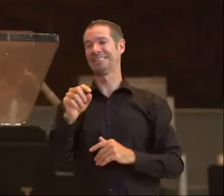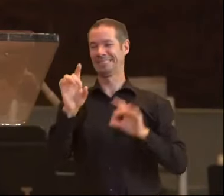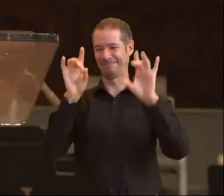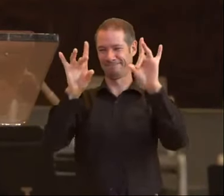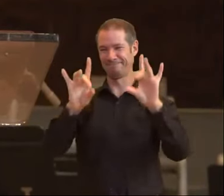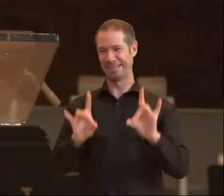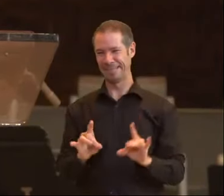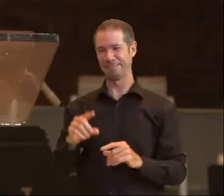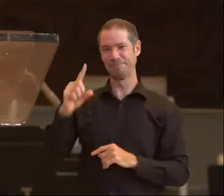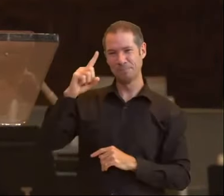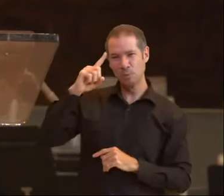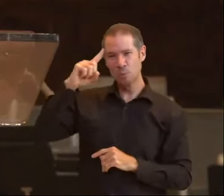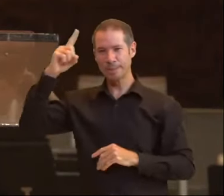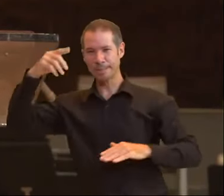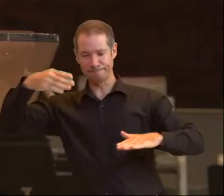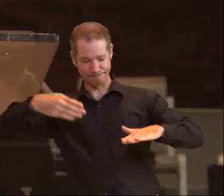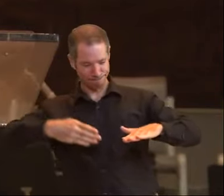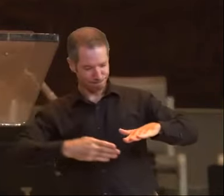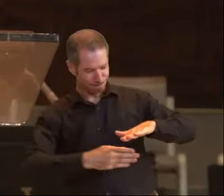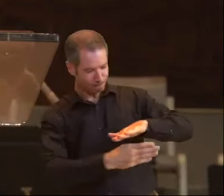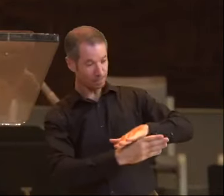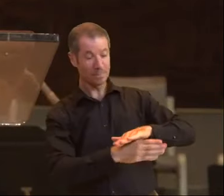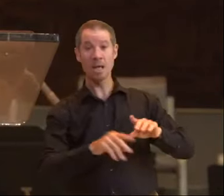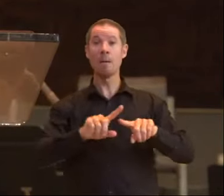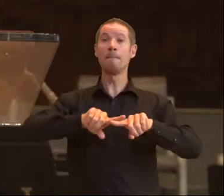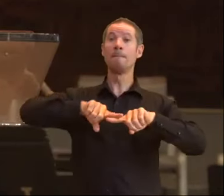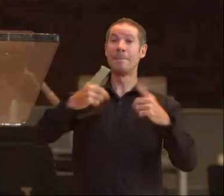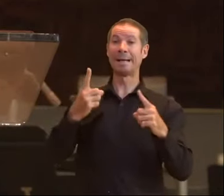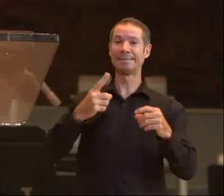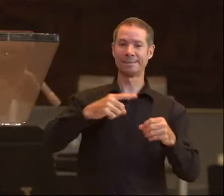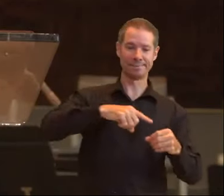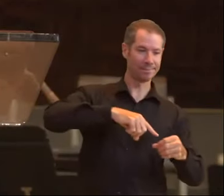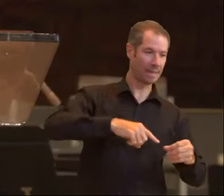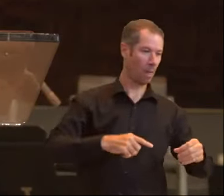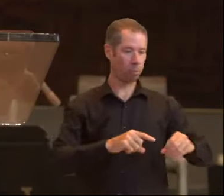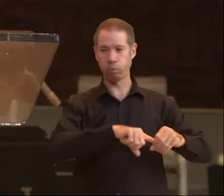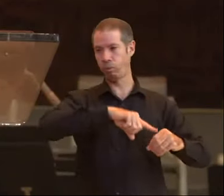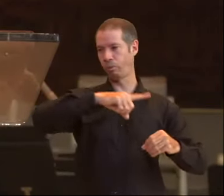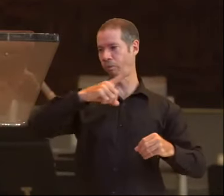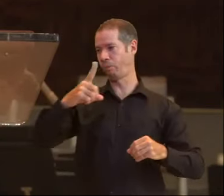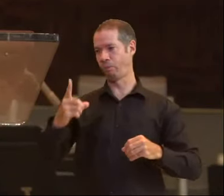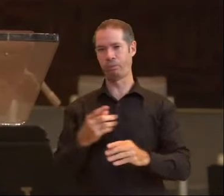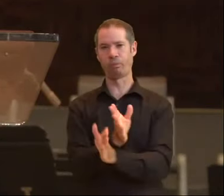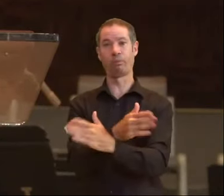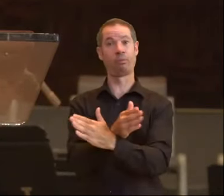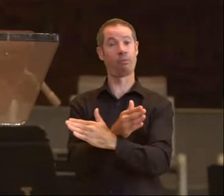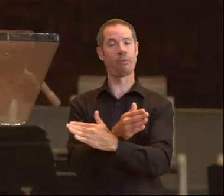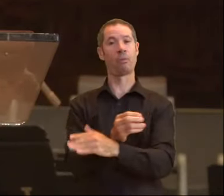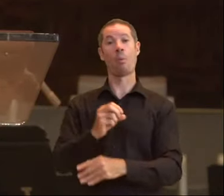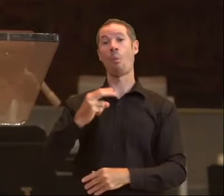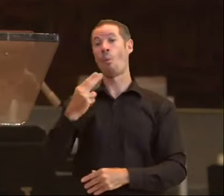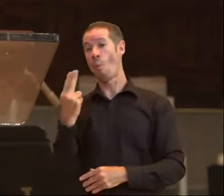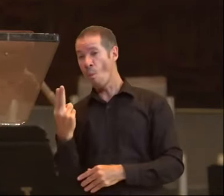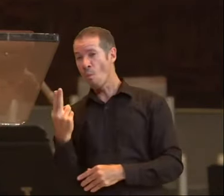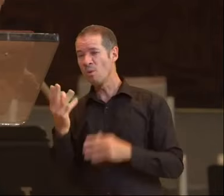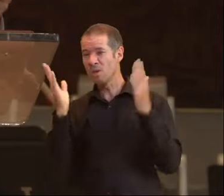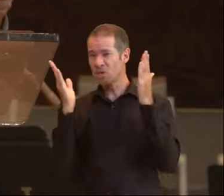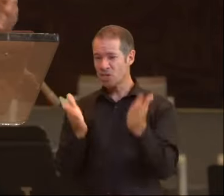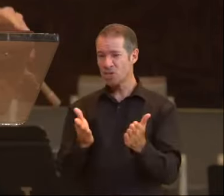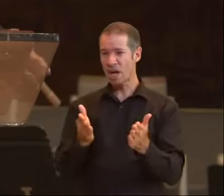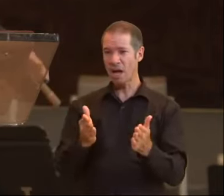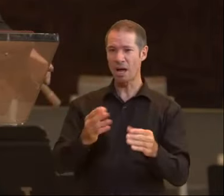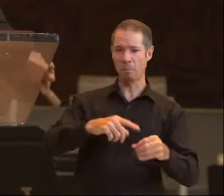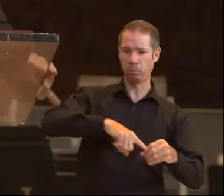irmão, que um dia entrou pela porta, mas está saindo, ou você que já